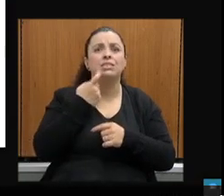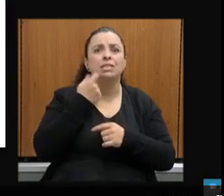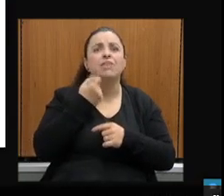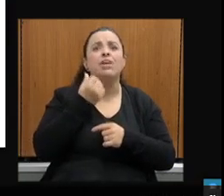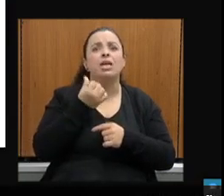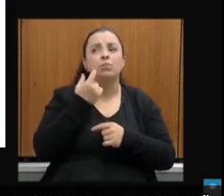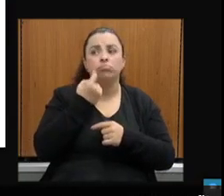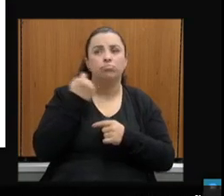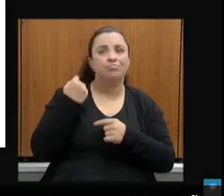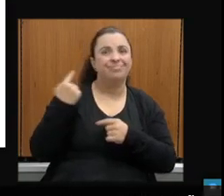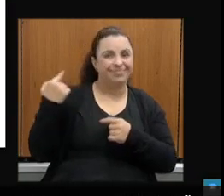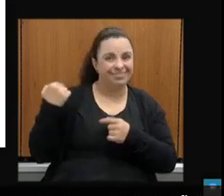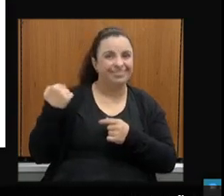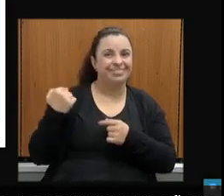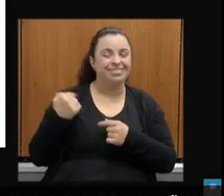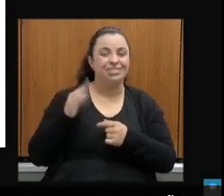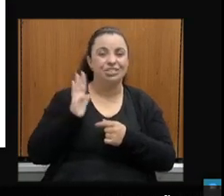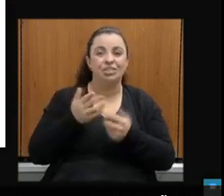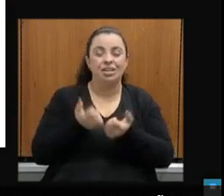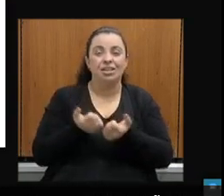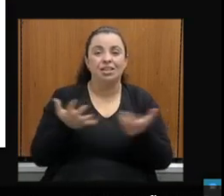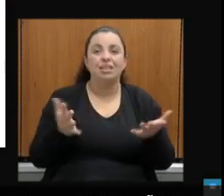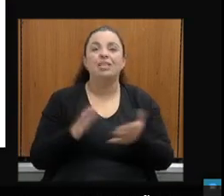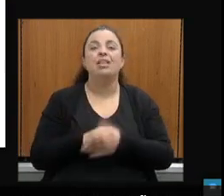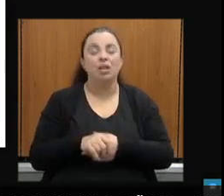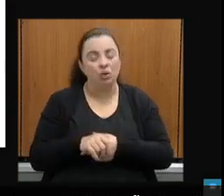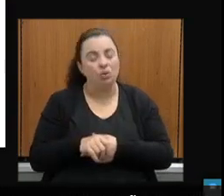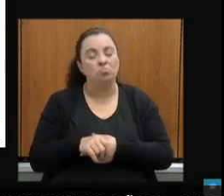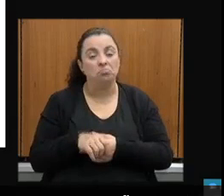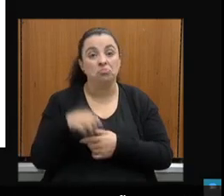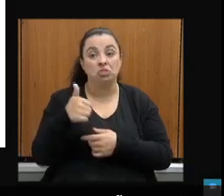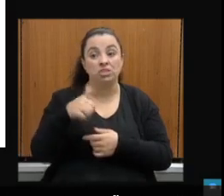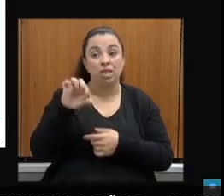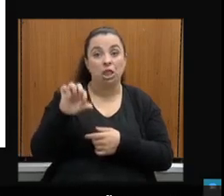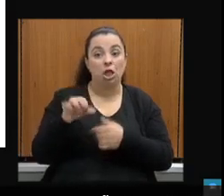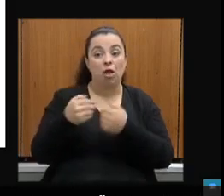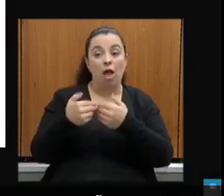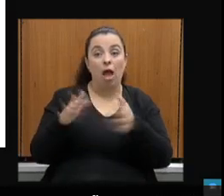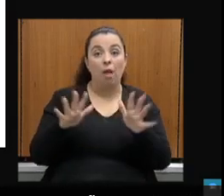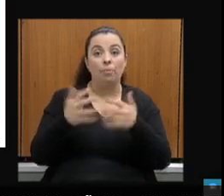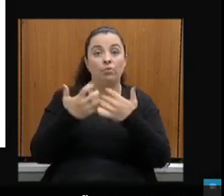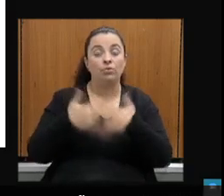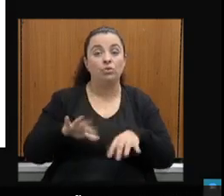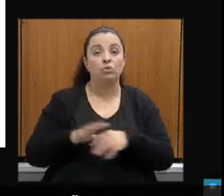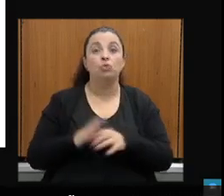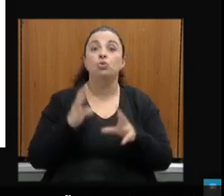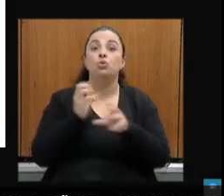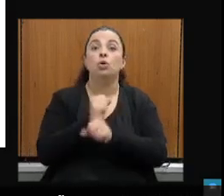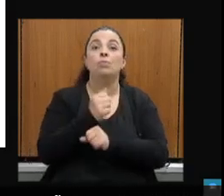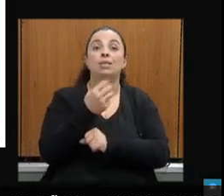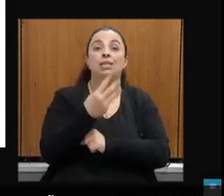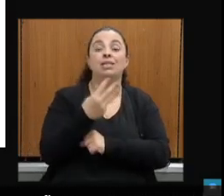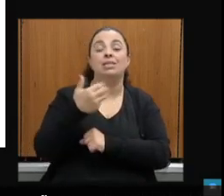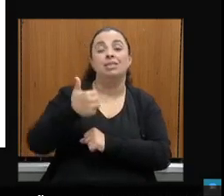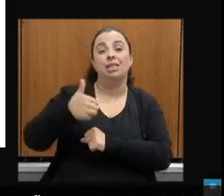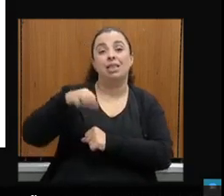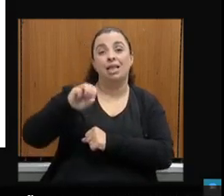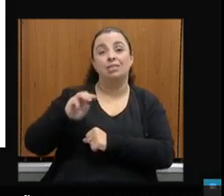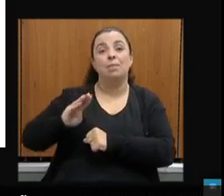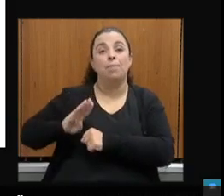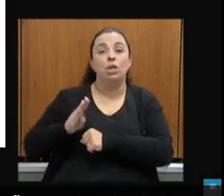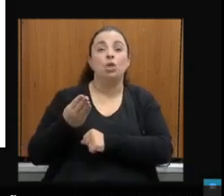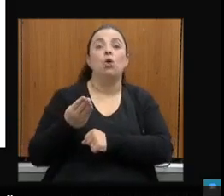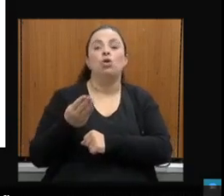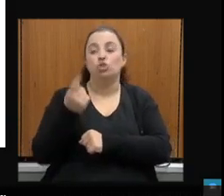sexta-feira nós acabamos de entregar 19 substações tem um total de 310 milhões de investimento um